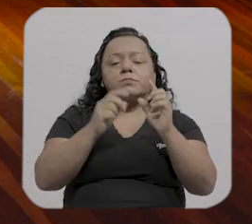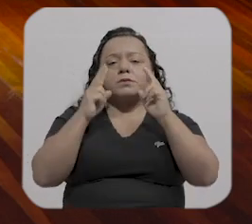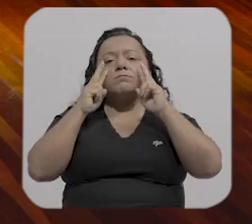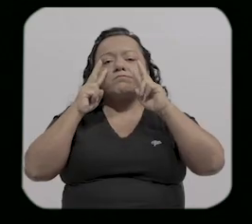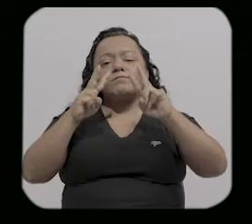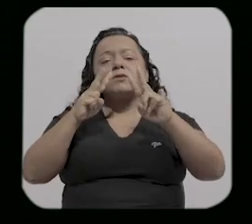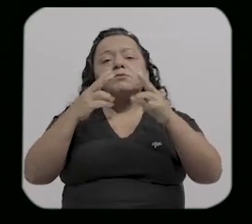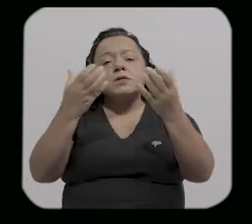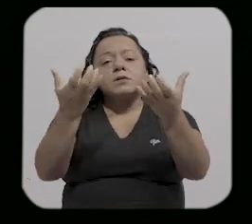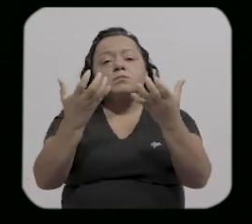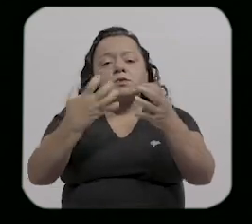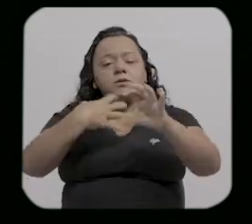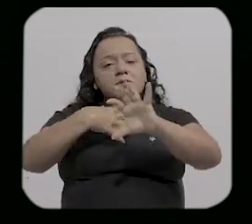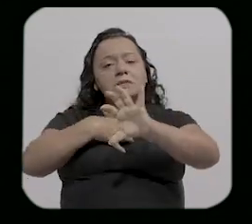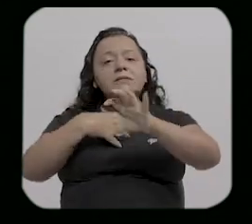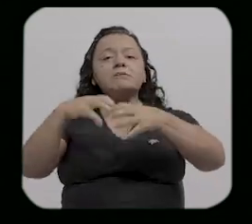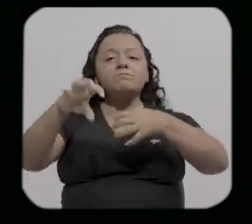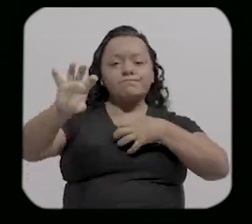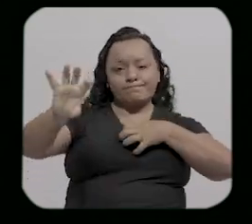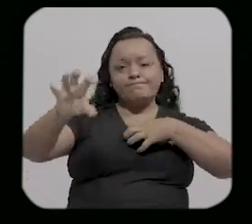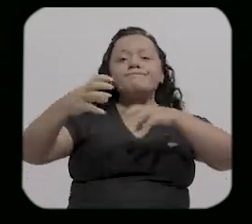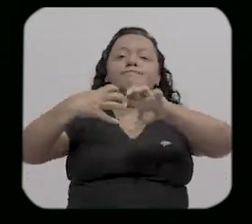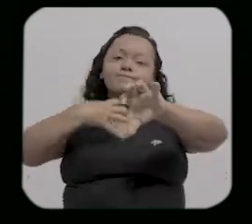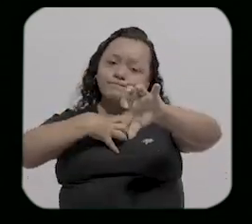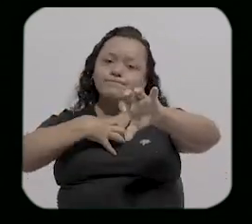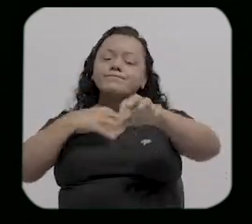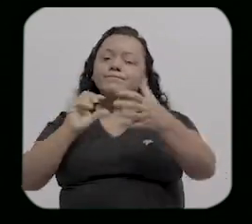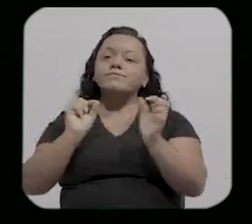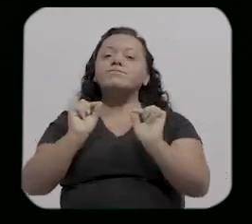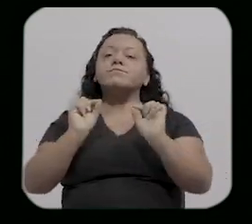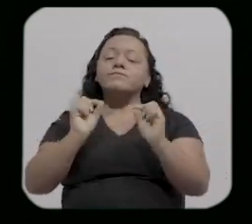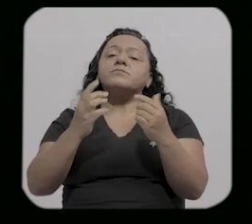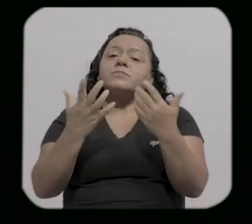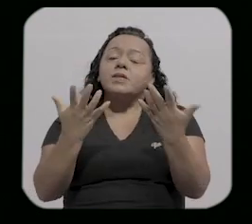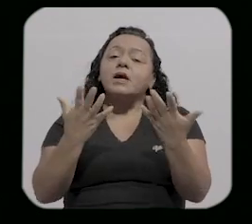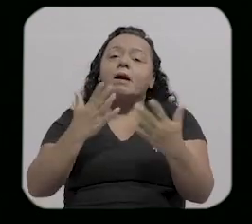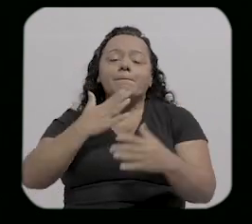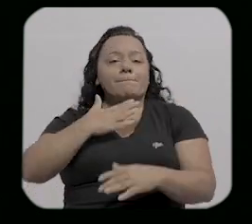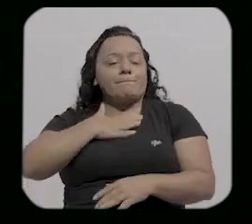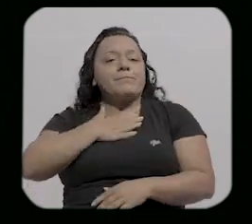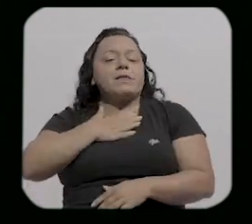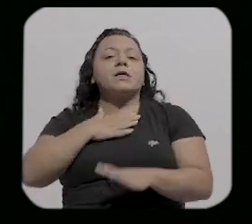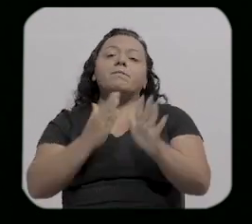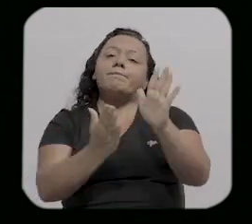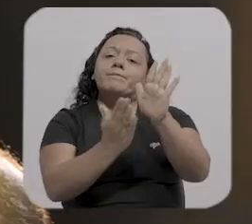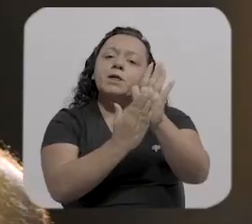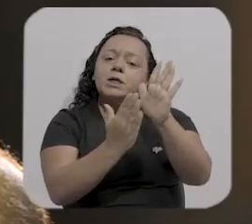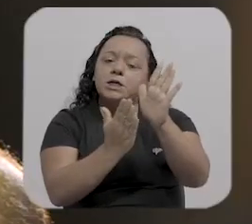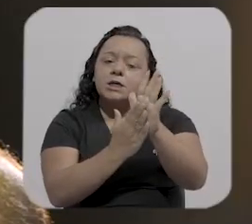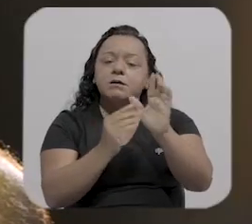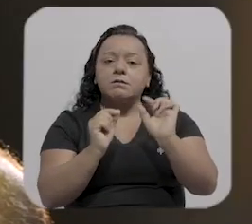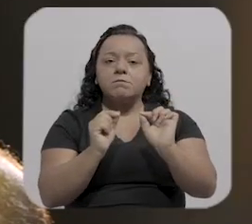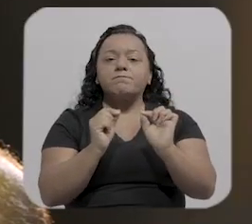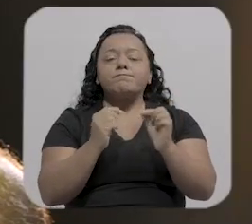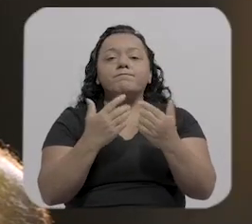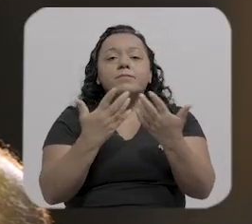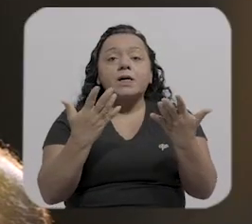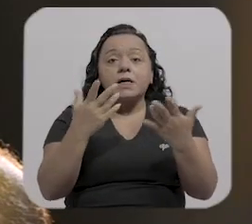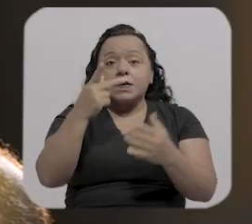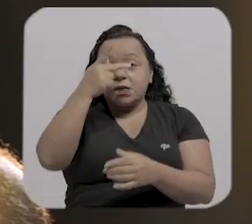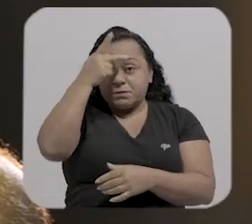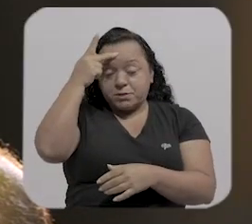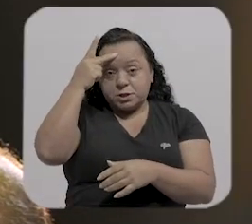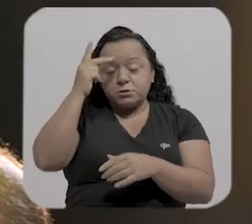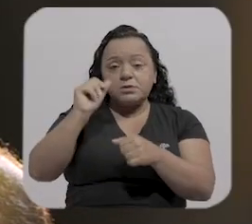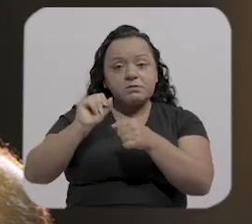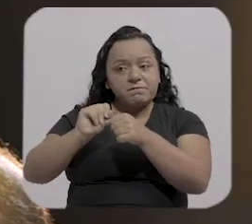que as pessoas sintam o que eu estou sentindo. Era essa a minha proposta, ainda é a minha proposta. As pessoas que praticam